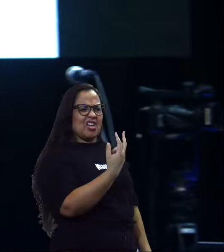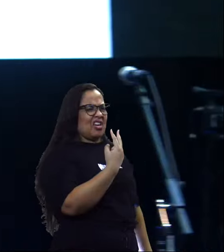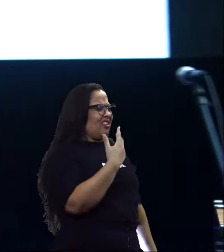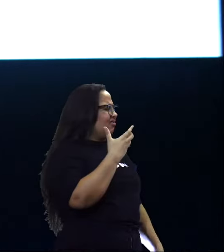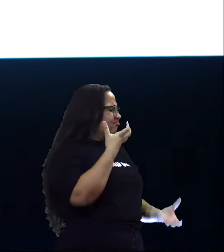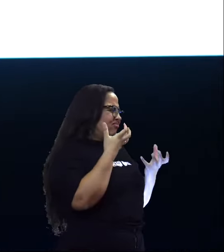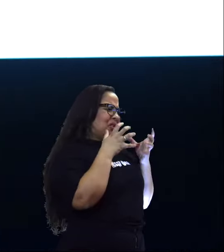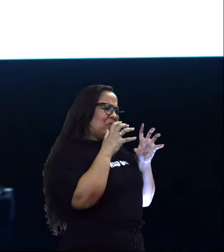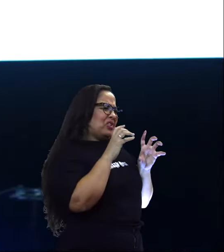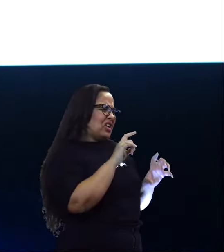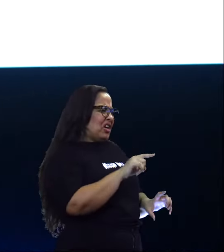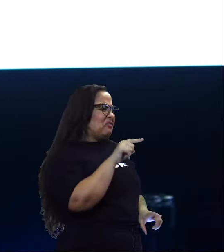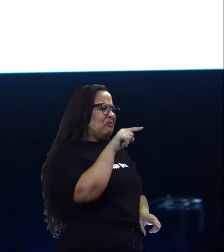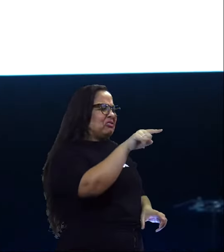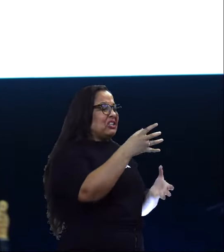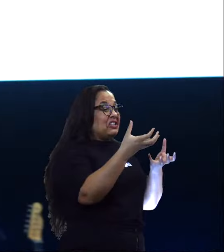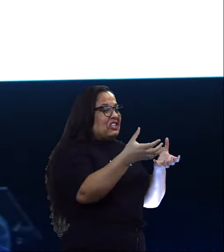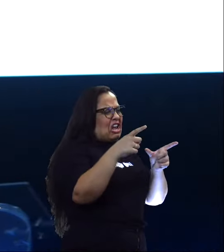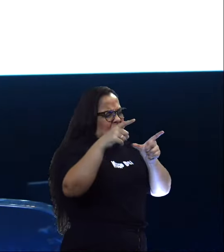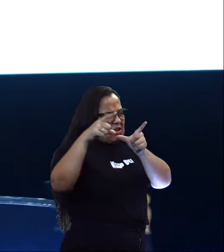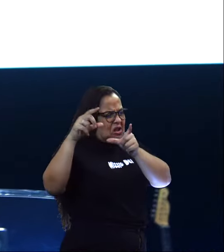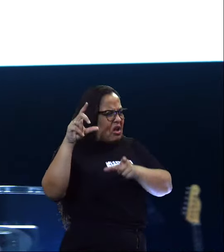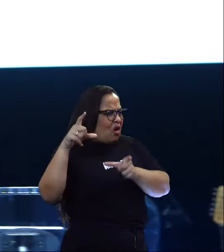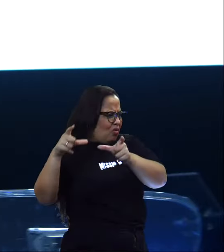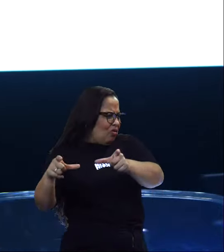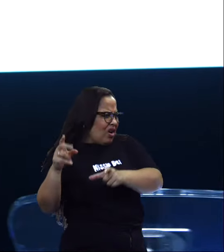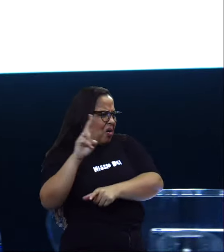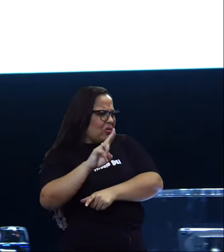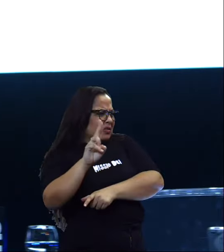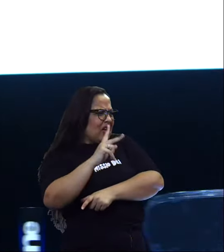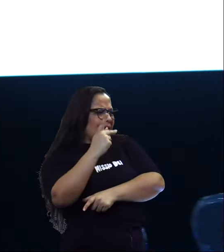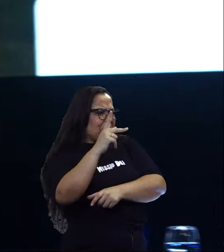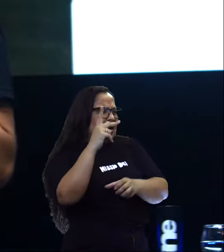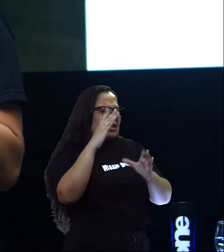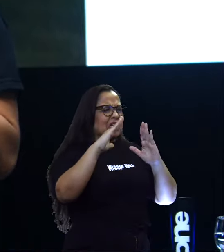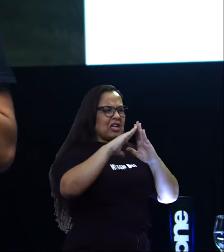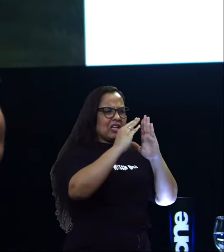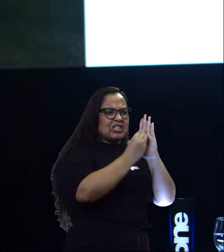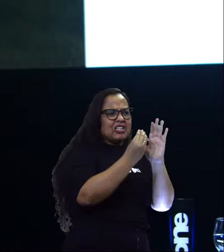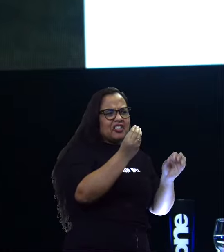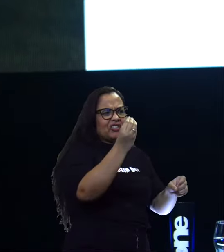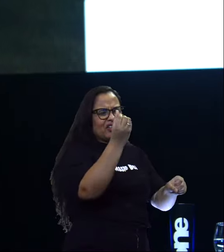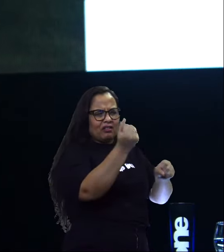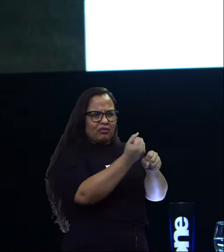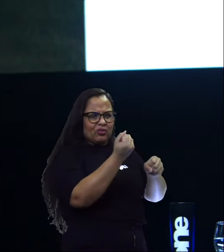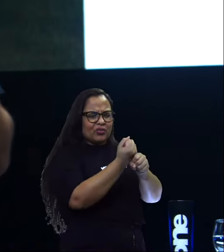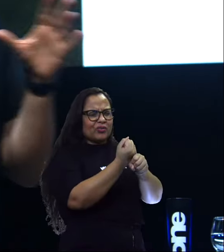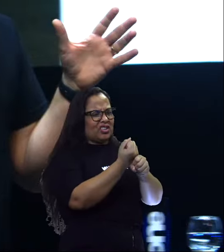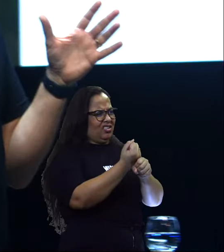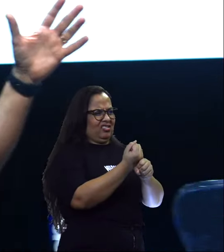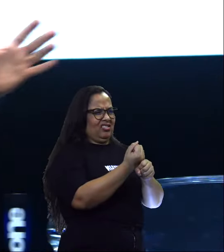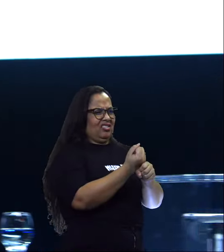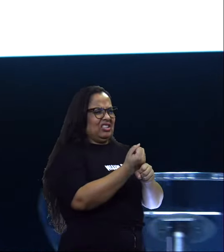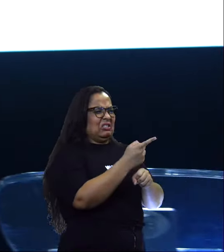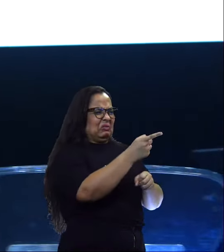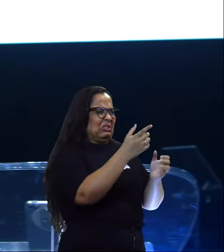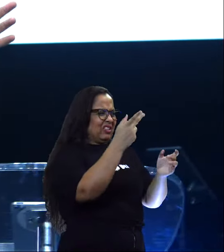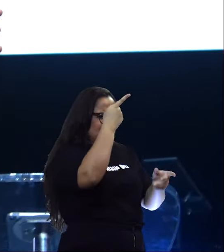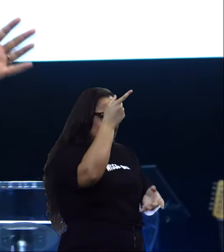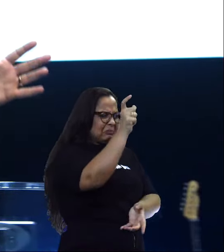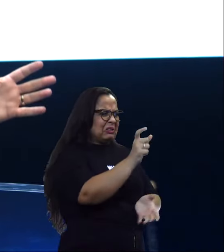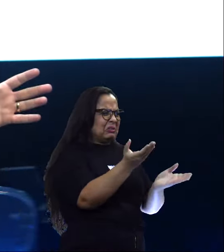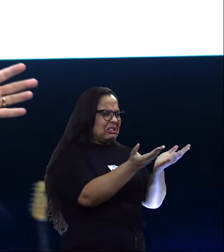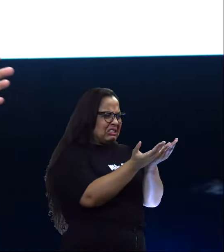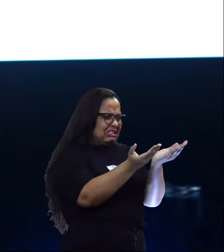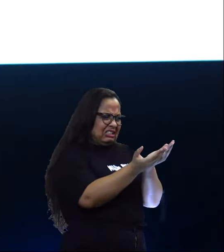aquilo e tinha vendido para a igreja. As reformas daquela igreja começaram. E quando eles começaram a quebrar algumas paredes, alguns lugares para poder deixar pronto aquele lugar,